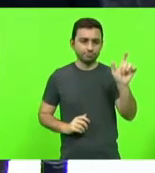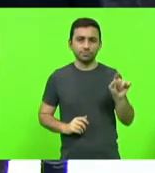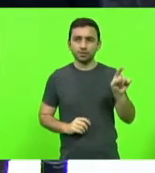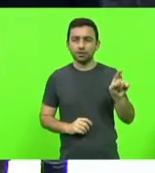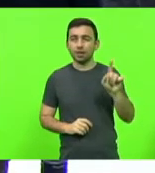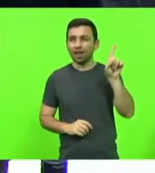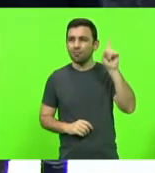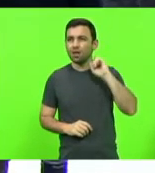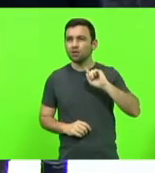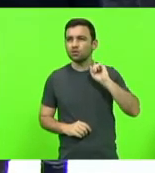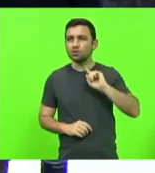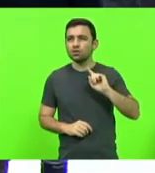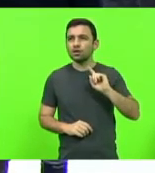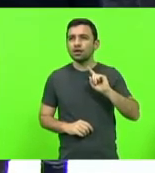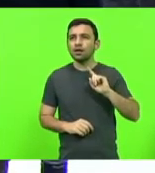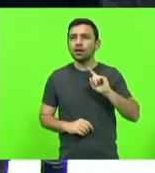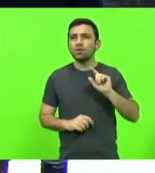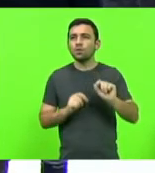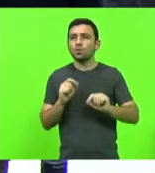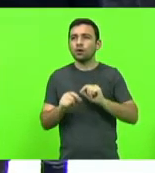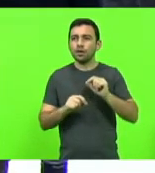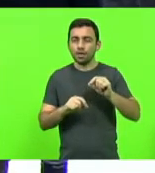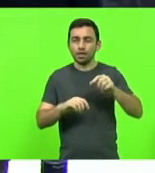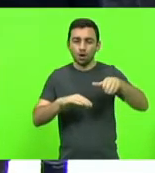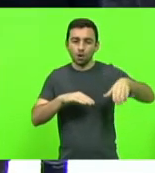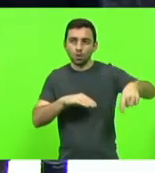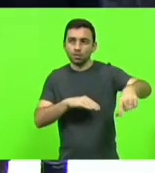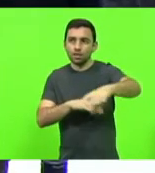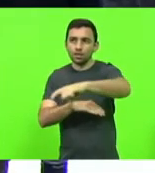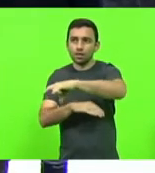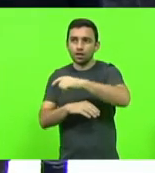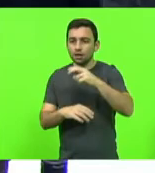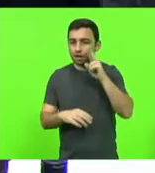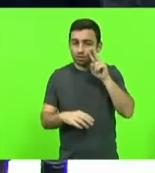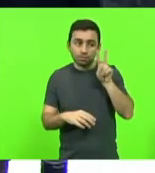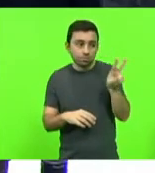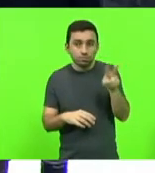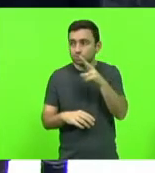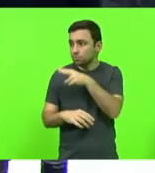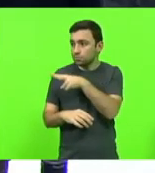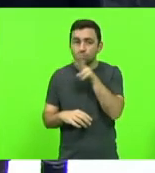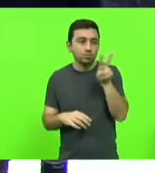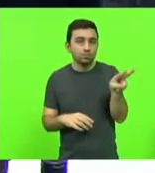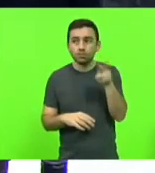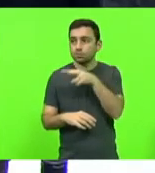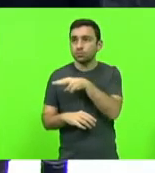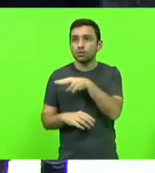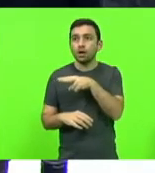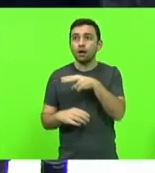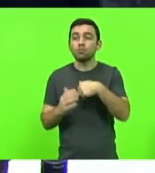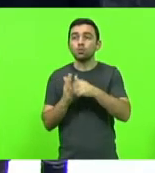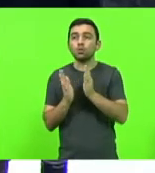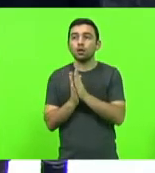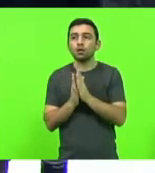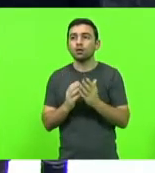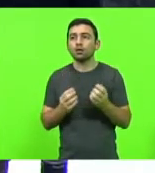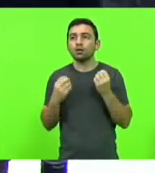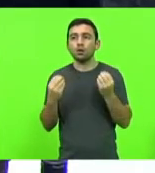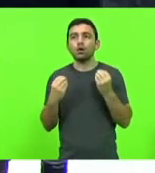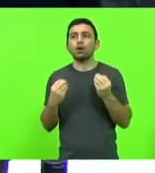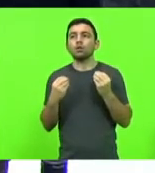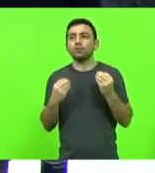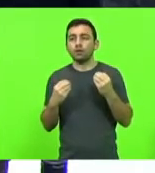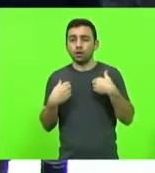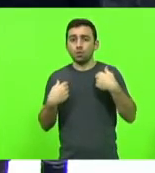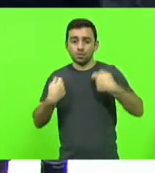Horizonte porque ele estava fazendo a rotatória e olhando demais para os lados. E ele falou o seguinte, mas, poxa vida, eu tenho que